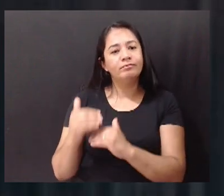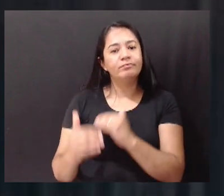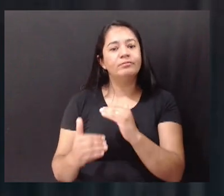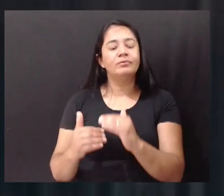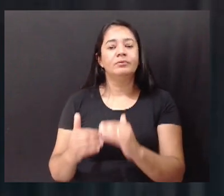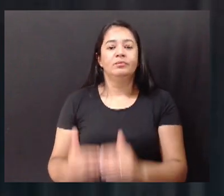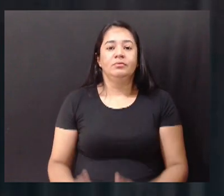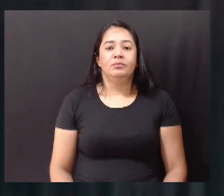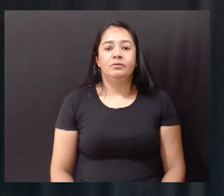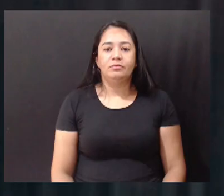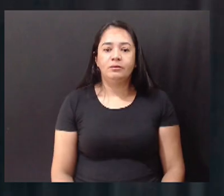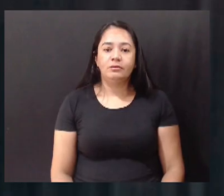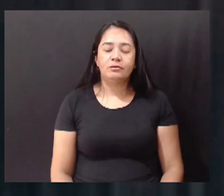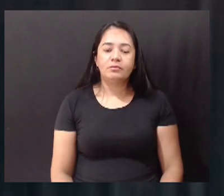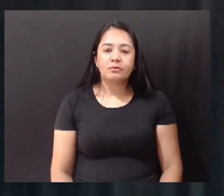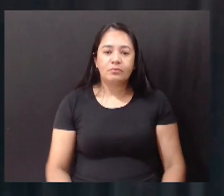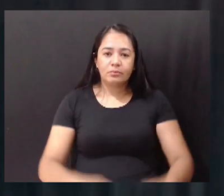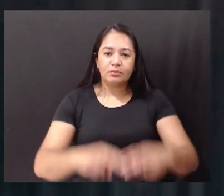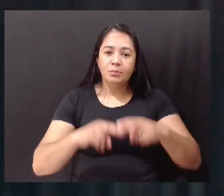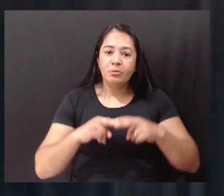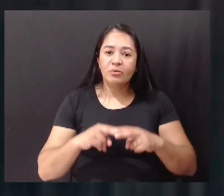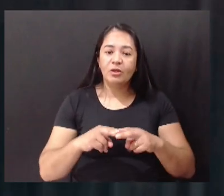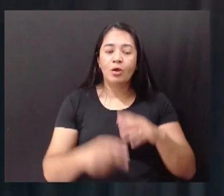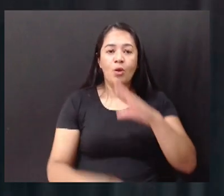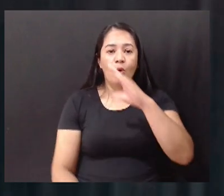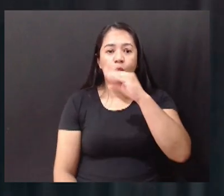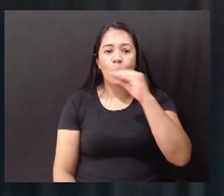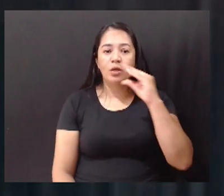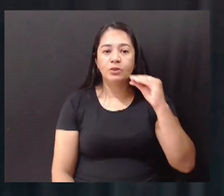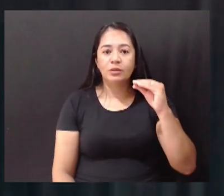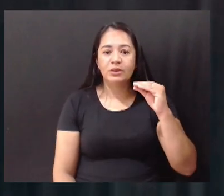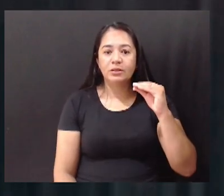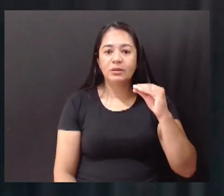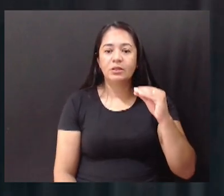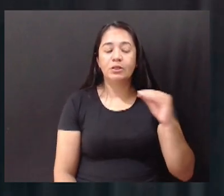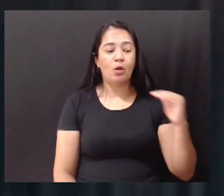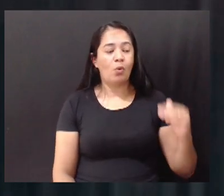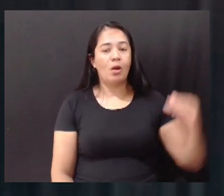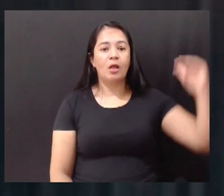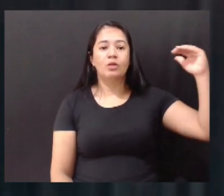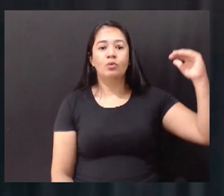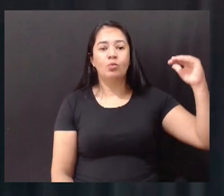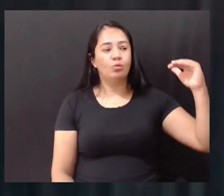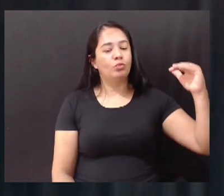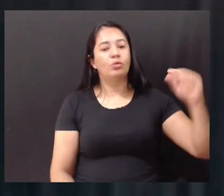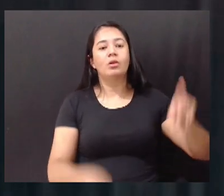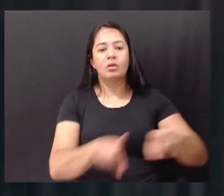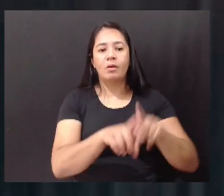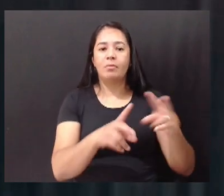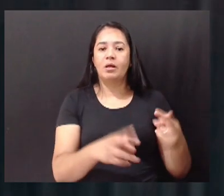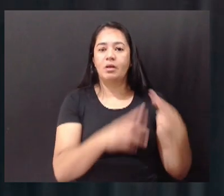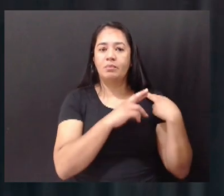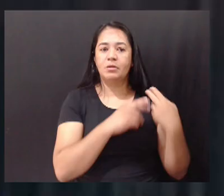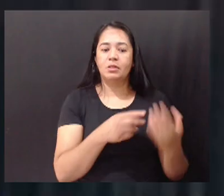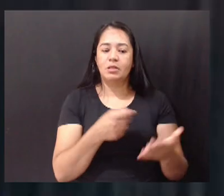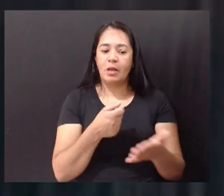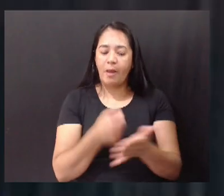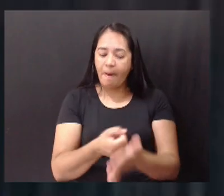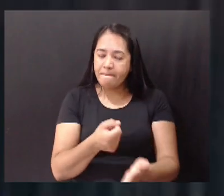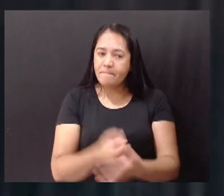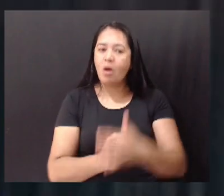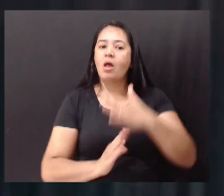nesses casos dos adolescentes, o adulto ele vai ser responsável também por tentar impor alguns limites para